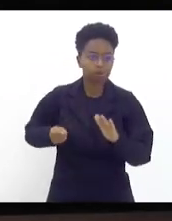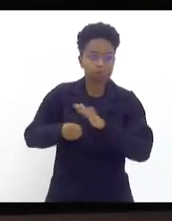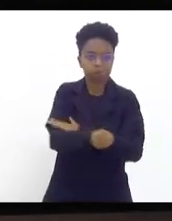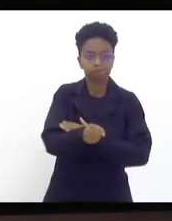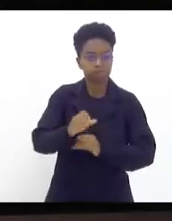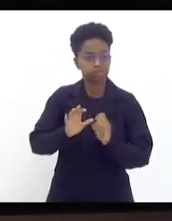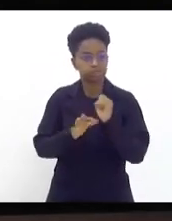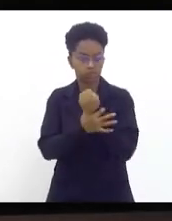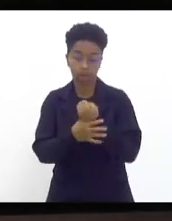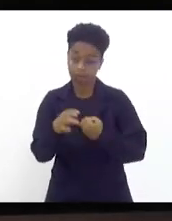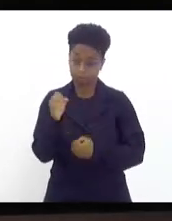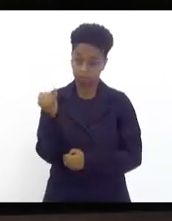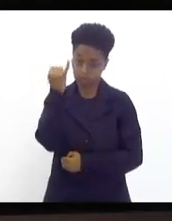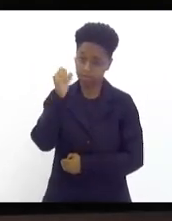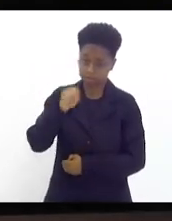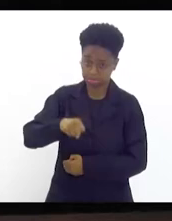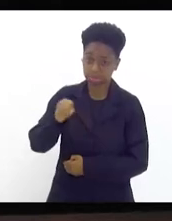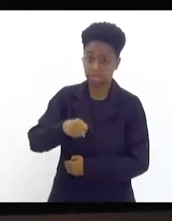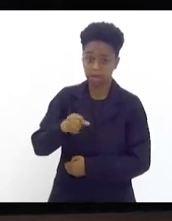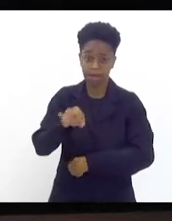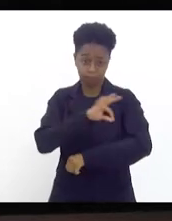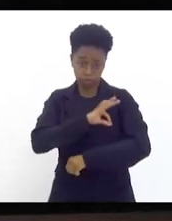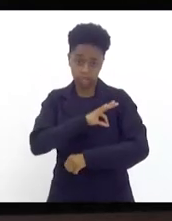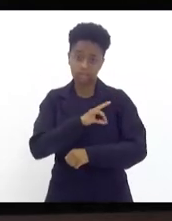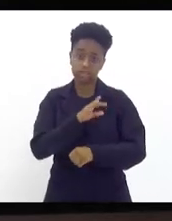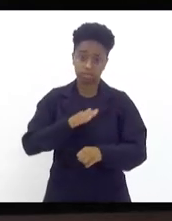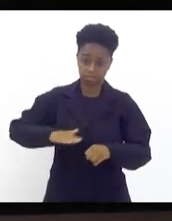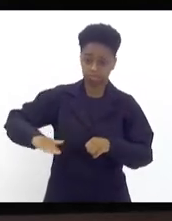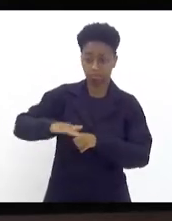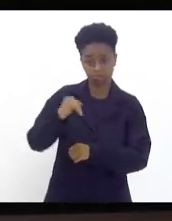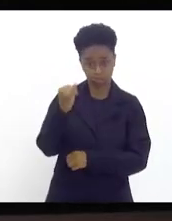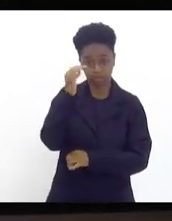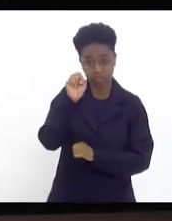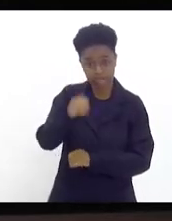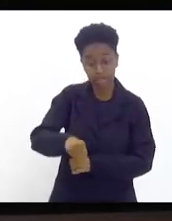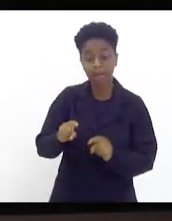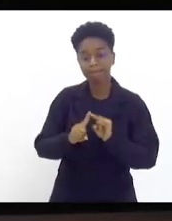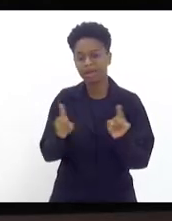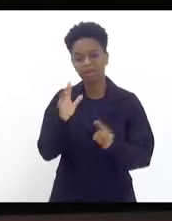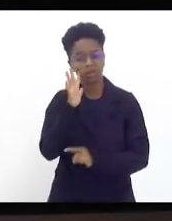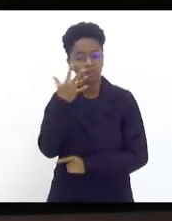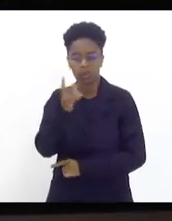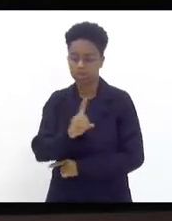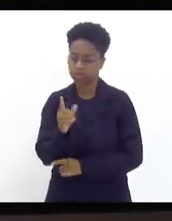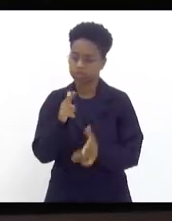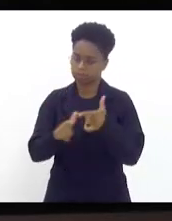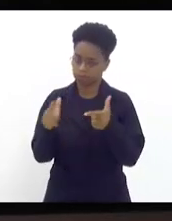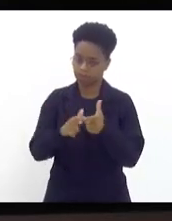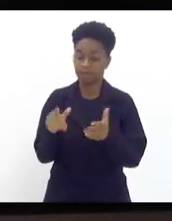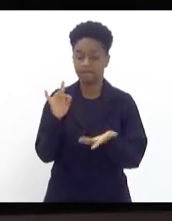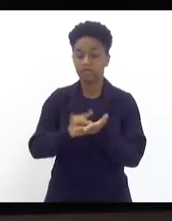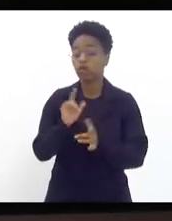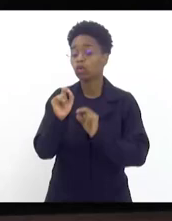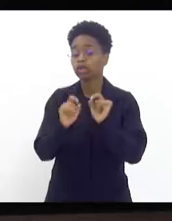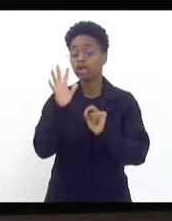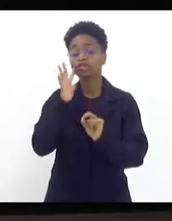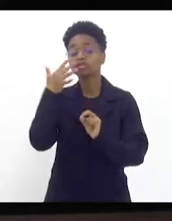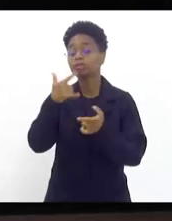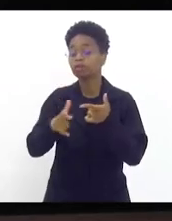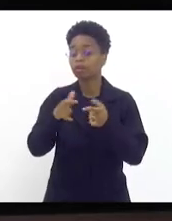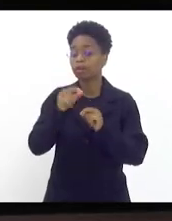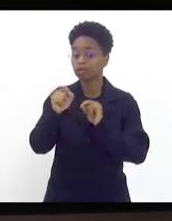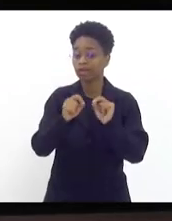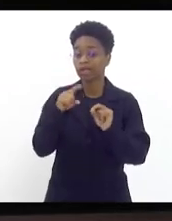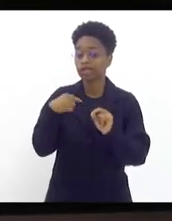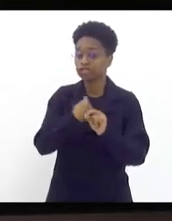isso é importante a Honda em volta da escola tudo isso é importante mas isso não vai resolver o problema o que resolve o problema é a gente ter